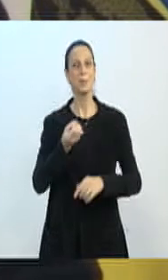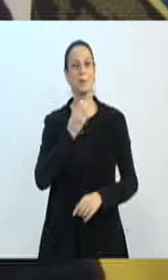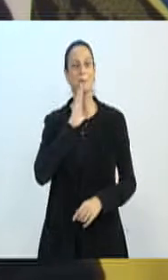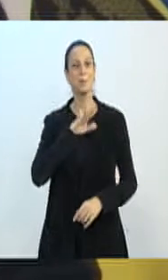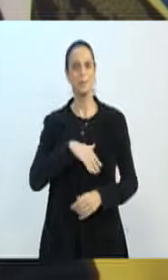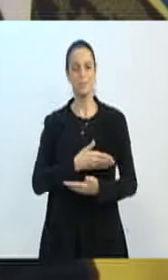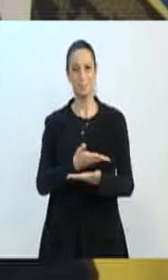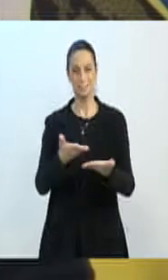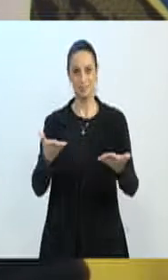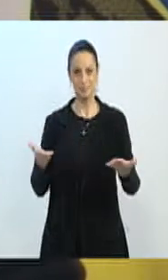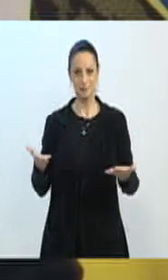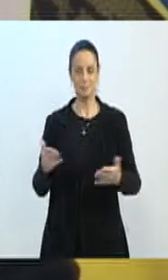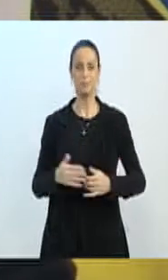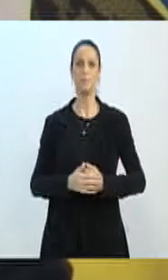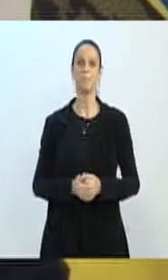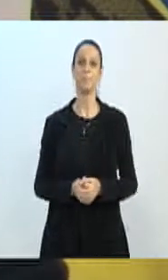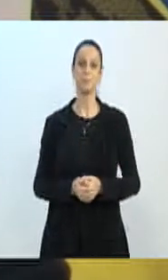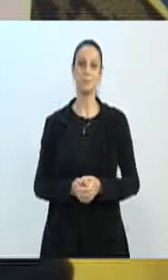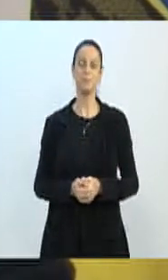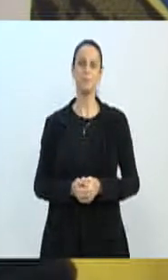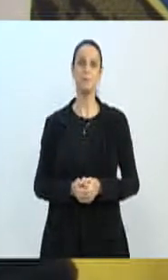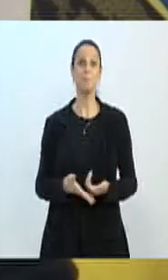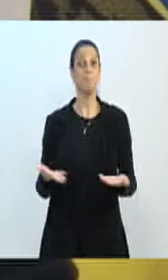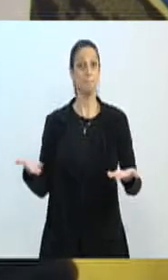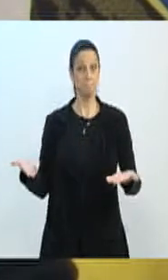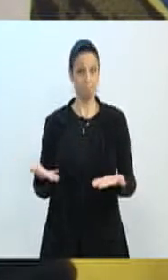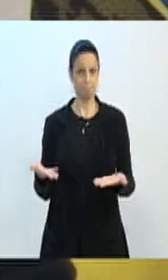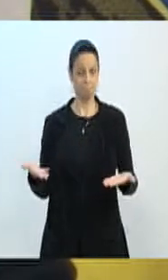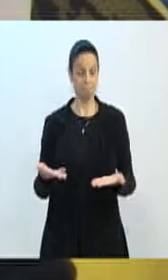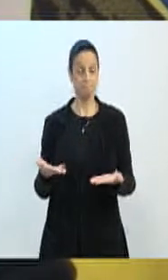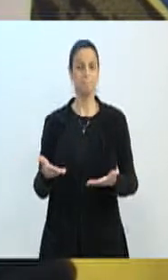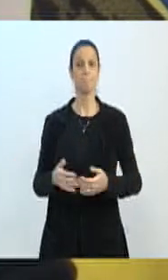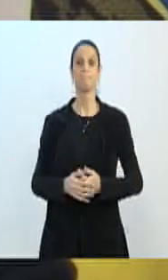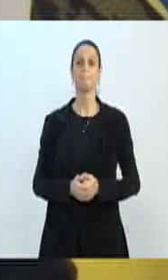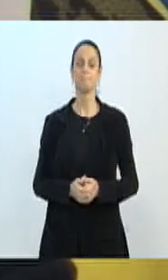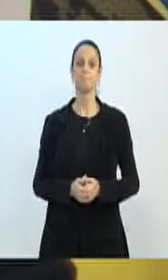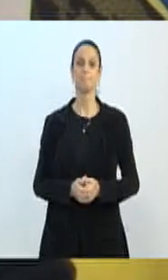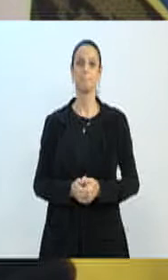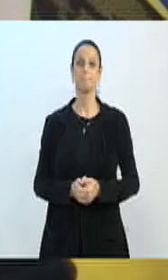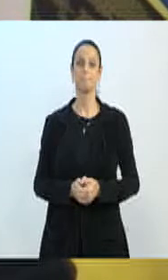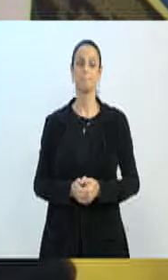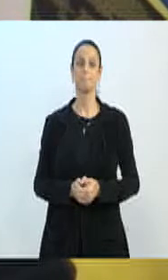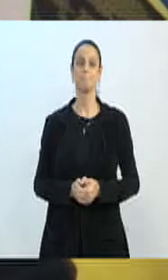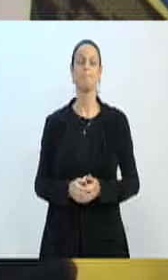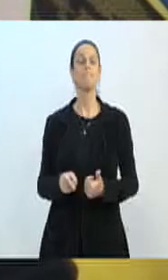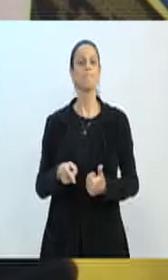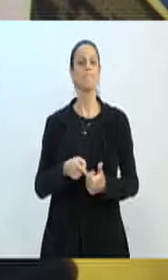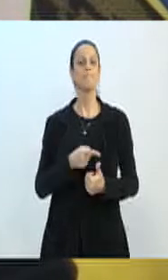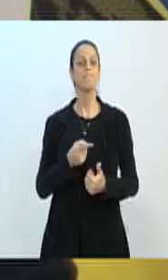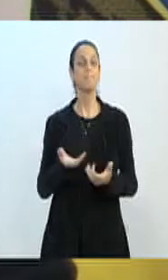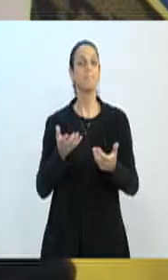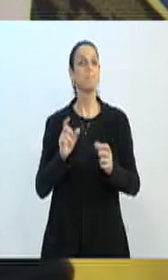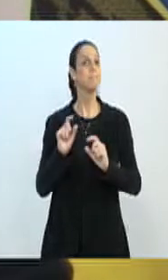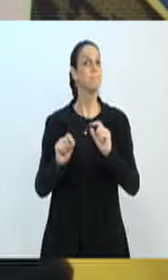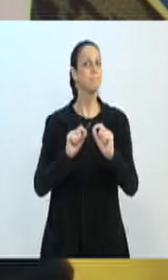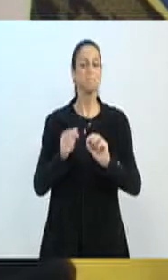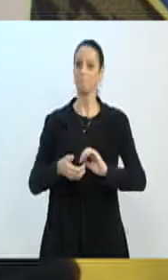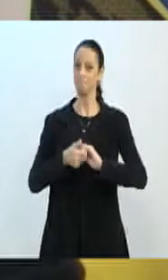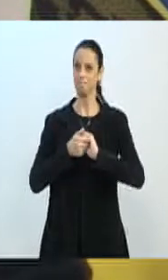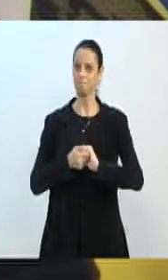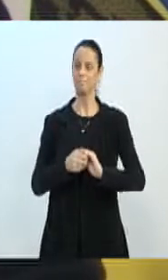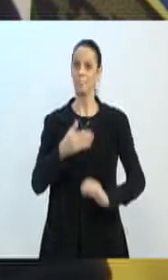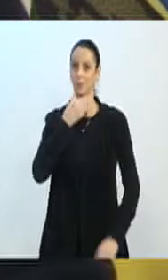tarde hoje primeiro presidente eu gostaria de parabenizar o